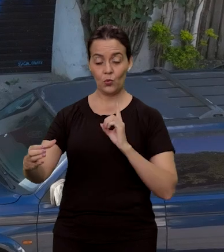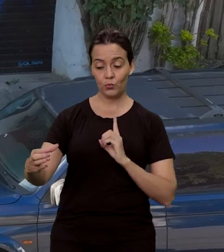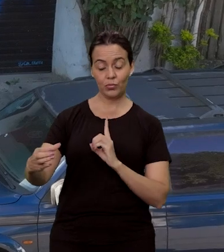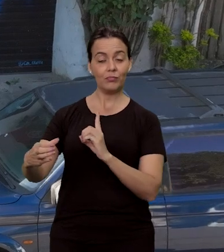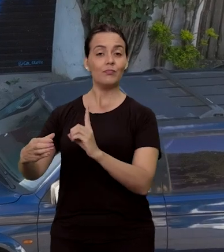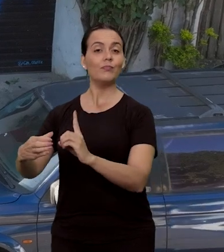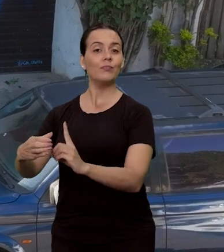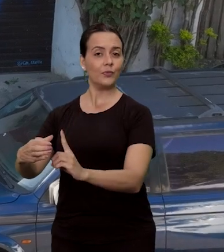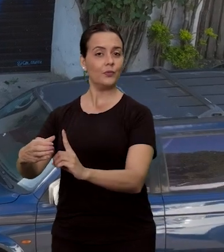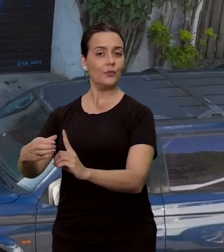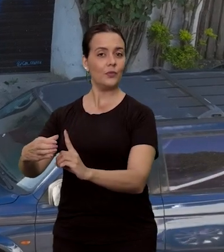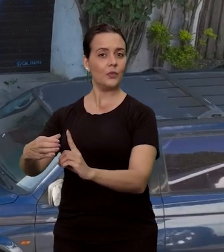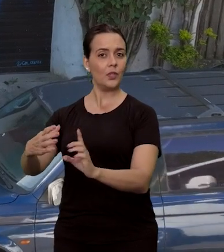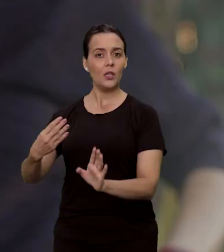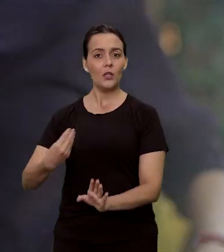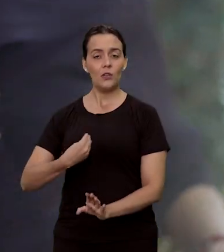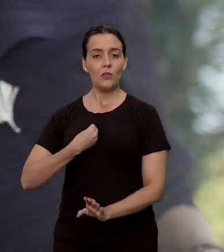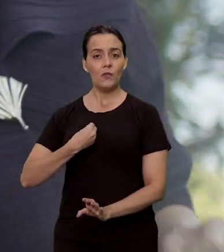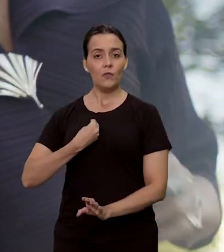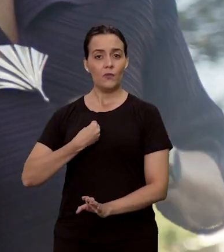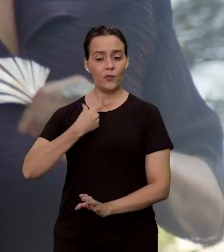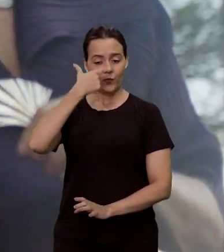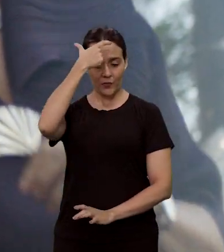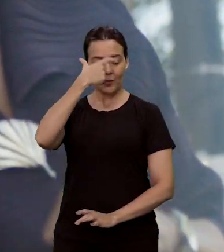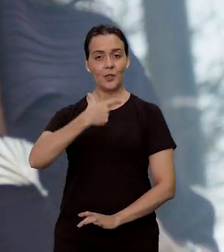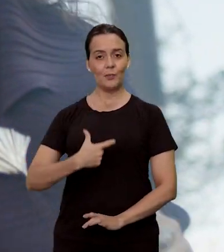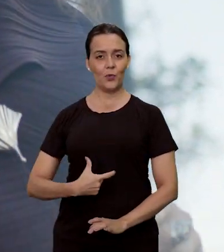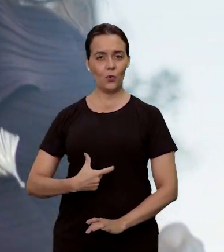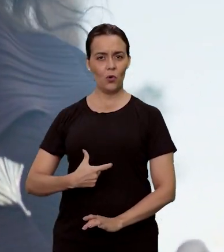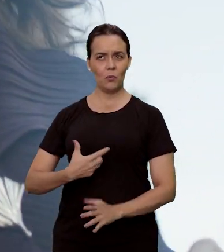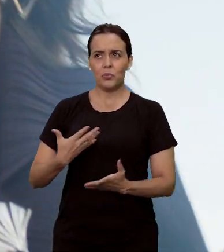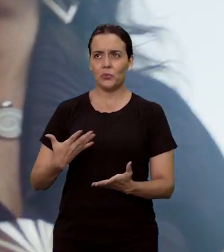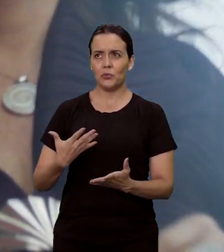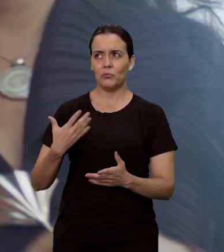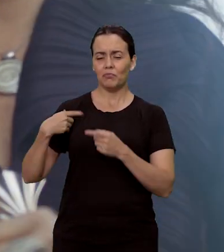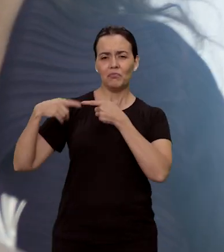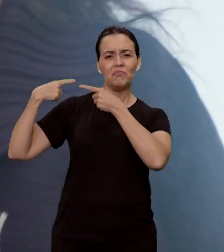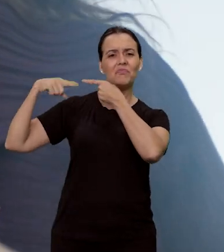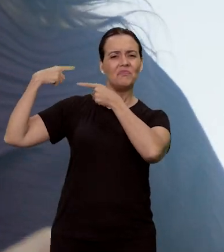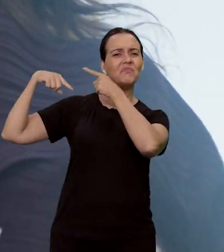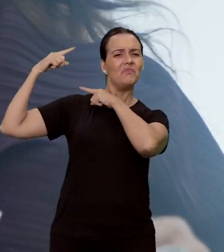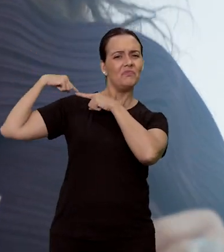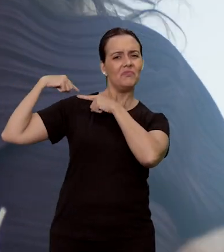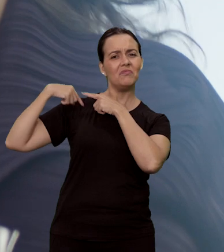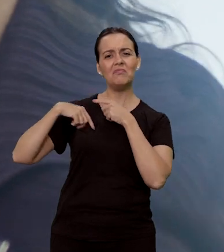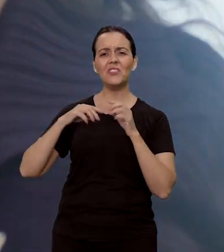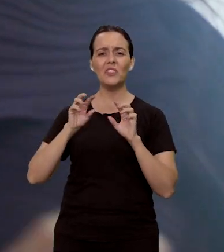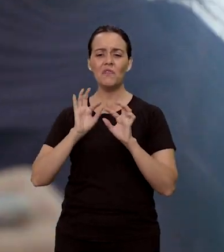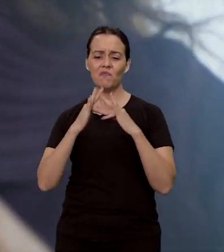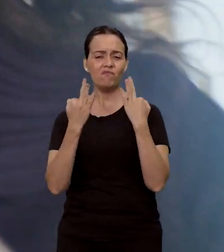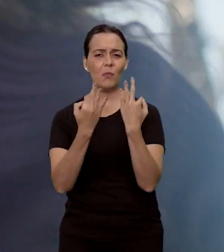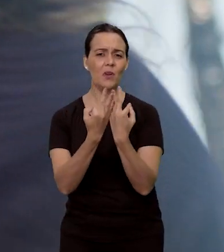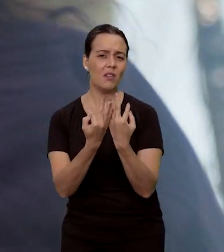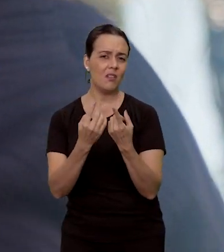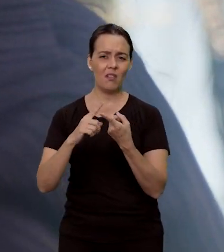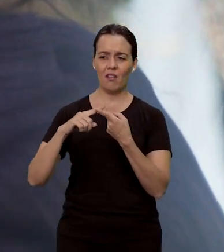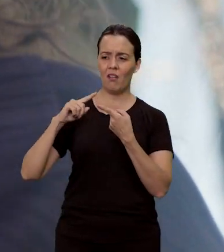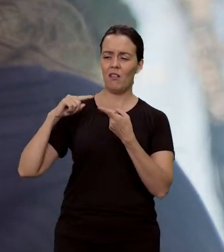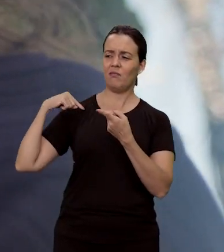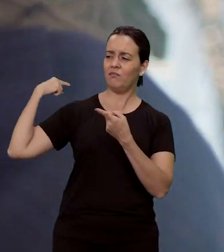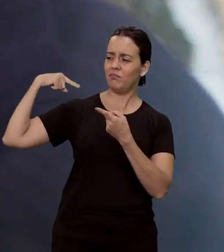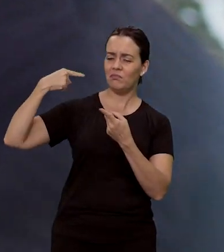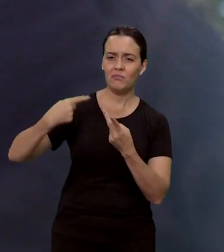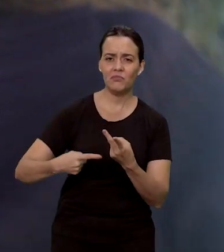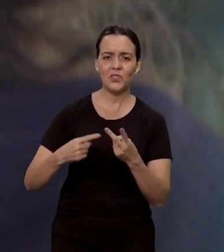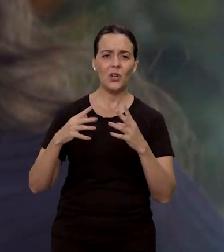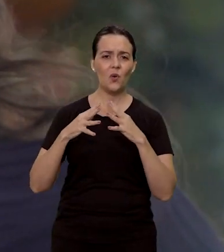suas questões que vêm de gênero, que vêm de, de questões familiares, que vêm de todo tipo de conflitos,